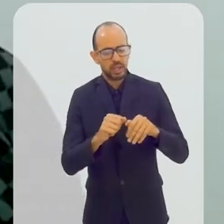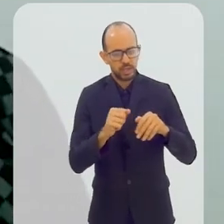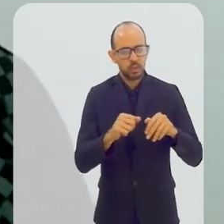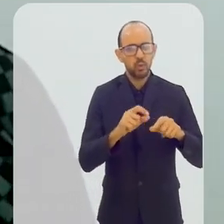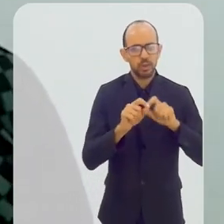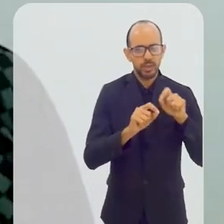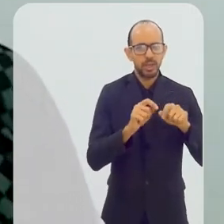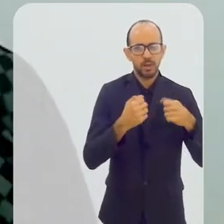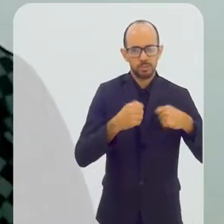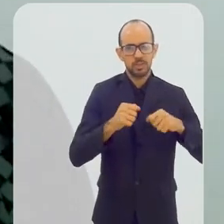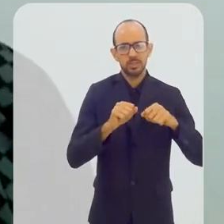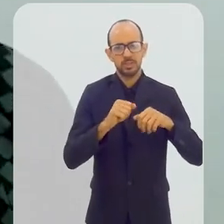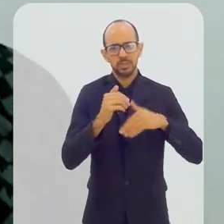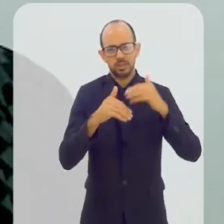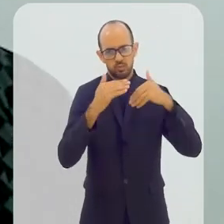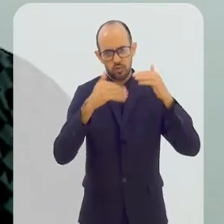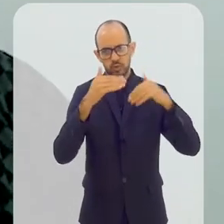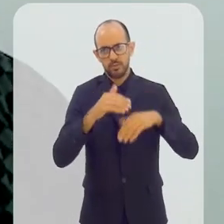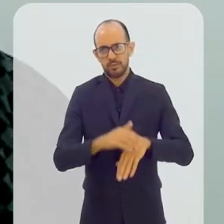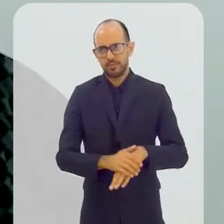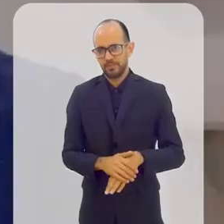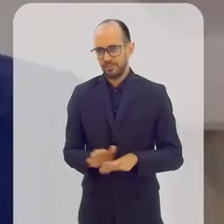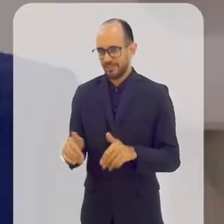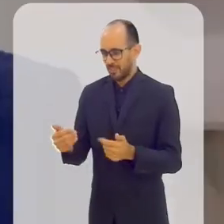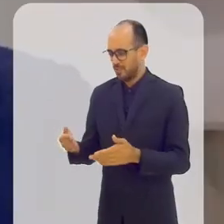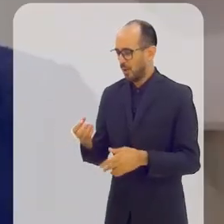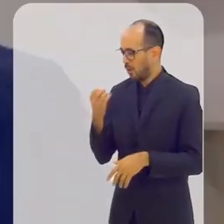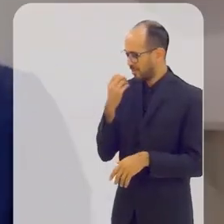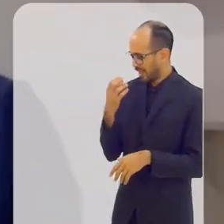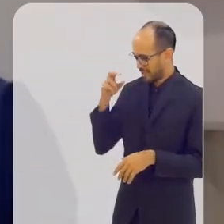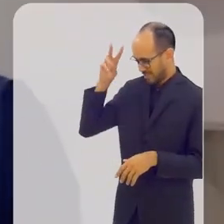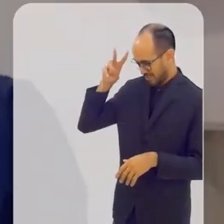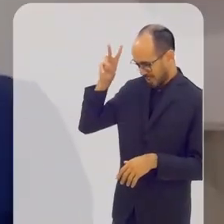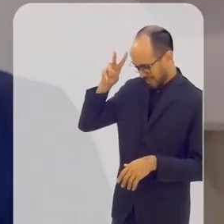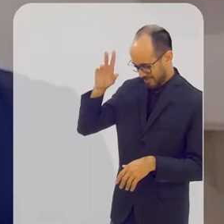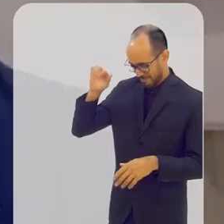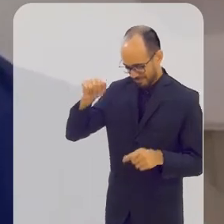deve chegar ou se engajar para chegar? Tá certo, eu vou contar a história.